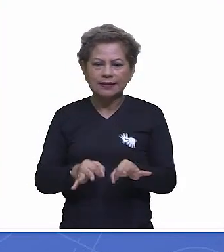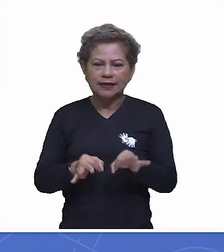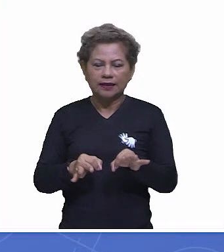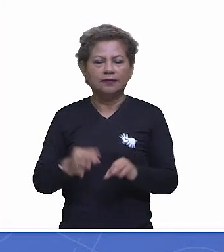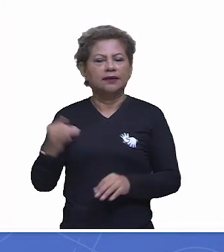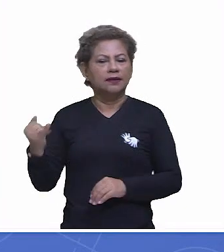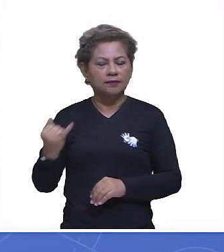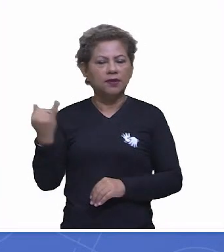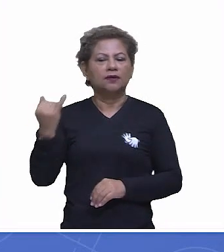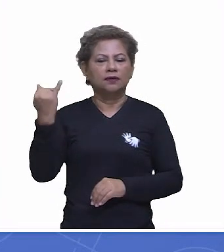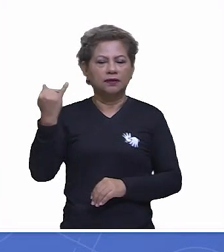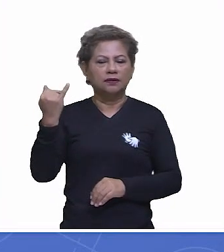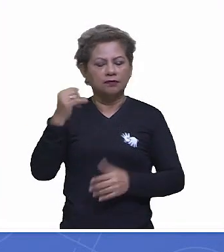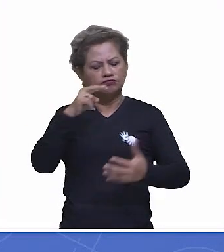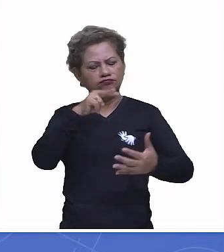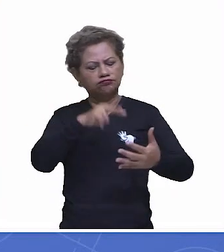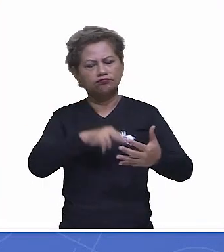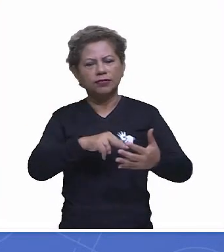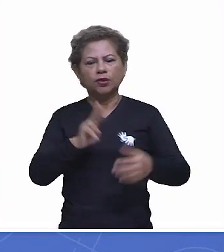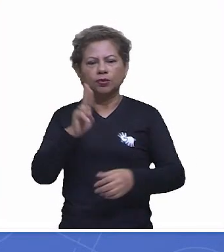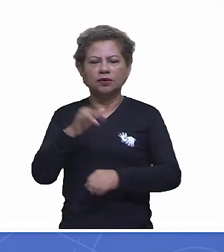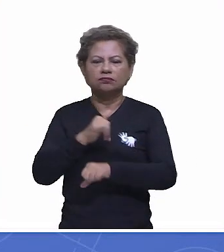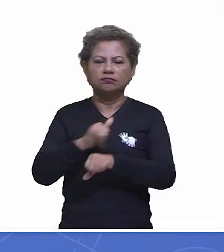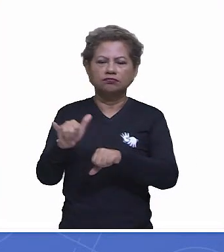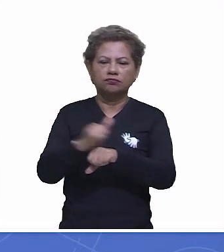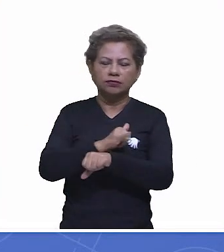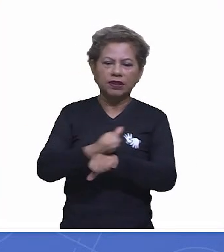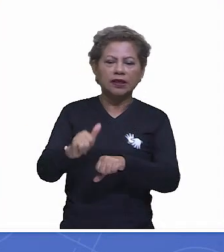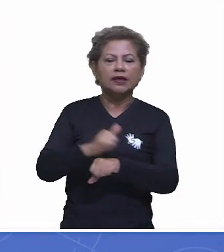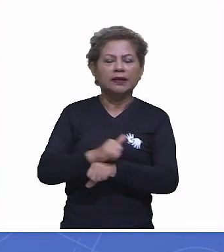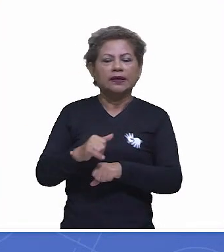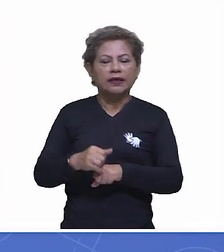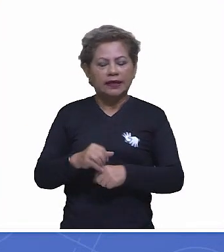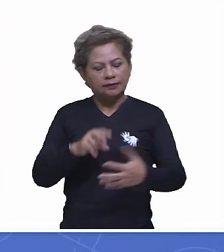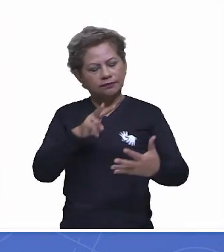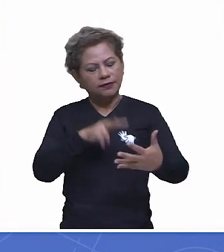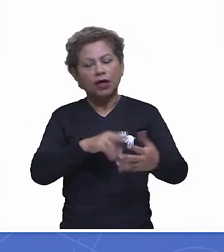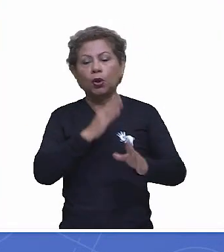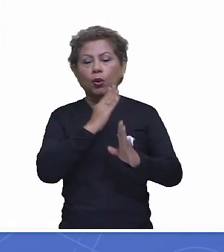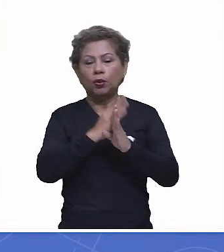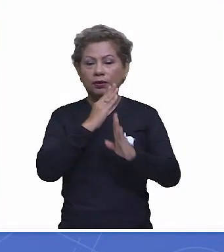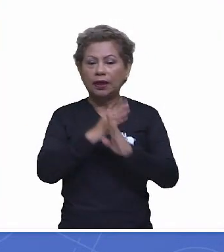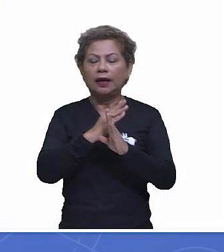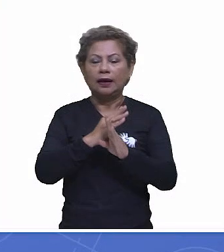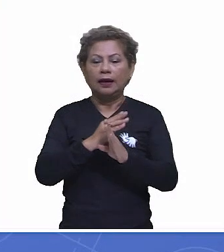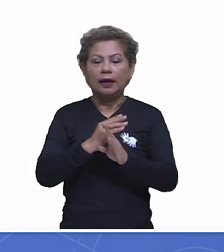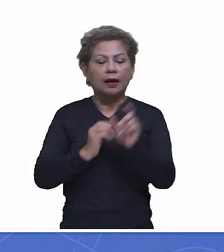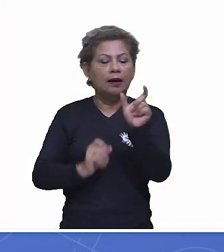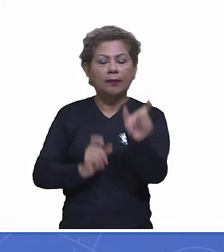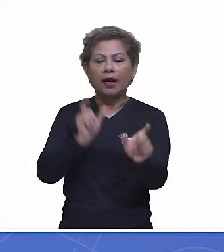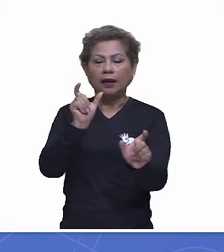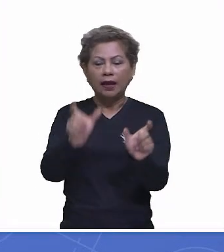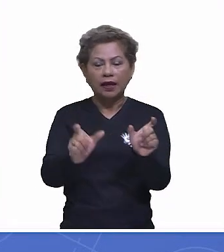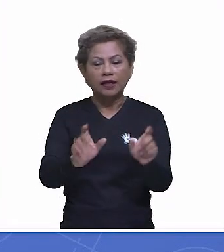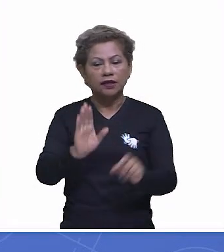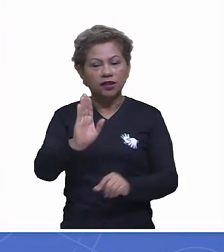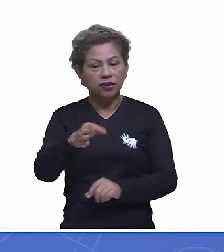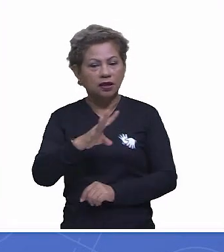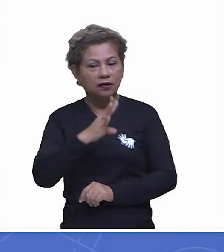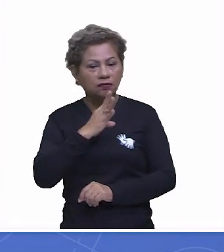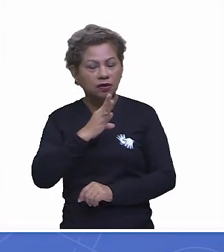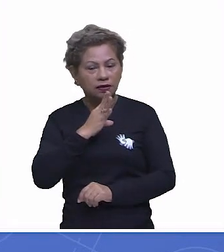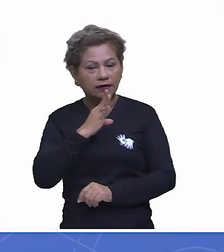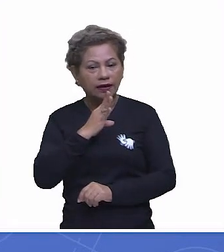de leitura. Nesse caso, poderiam utilizar palavras cognatas, ou skimming, scanning, né, que são estratégias de leitura que